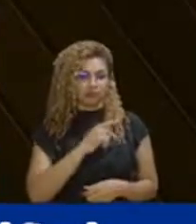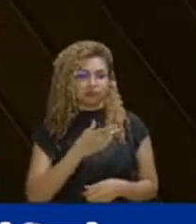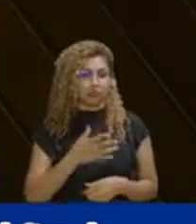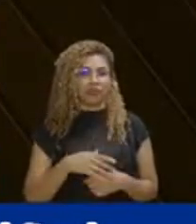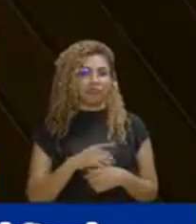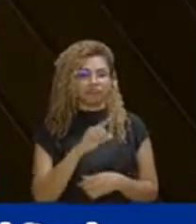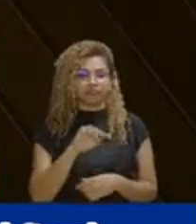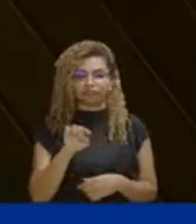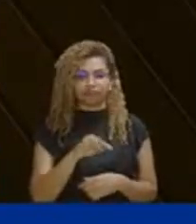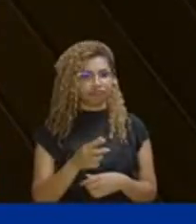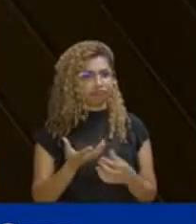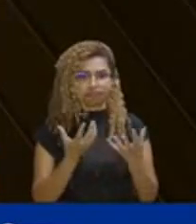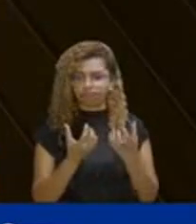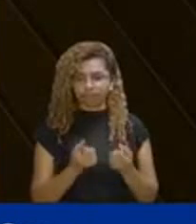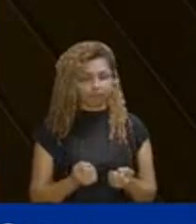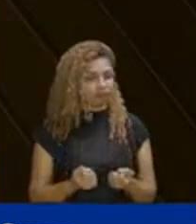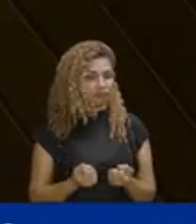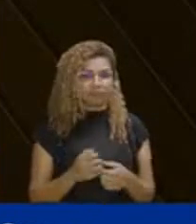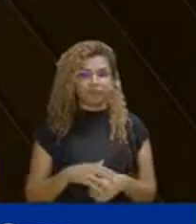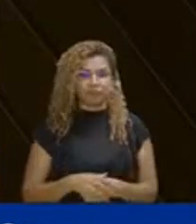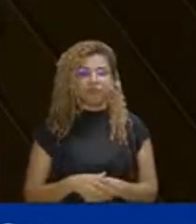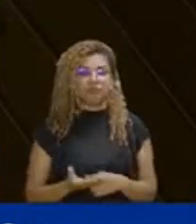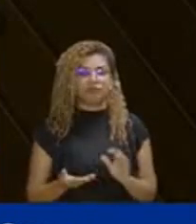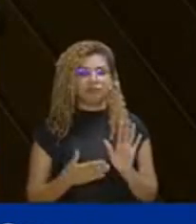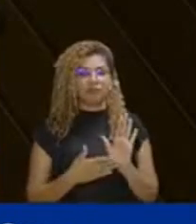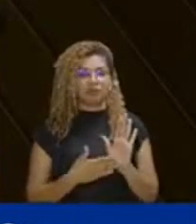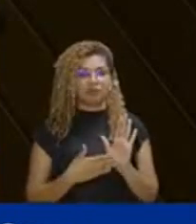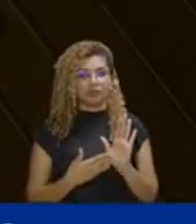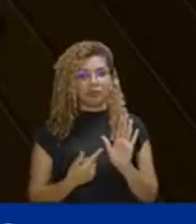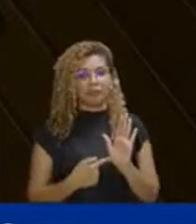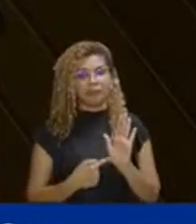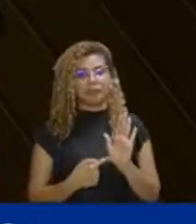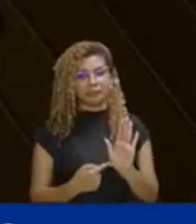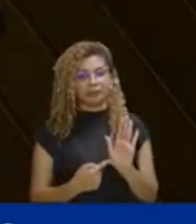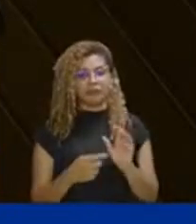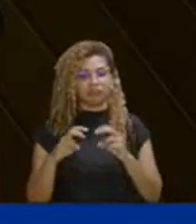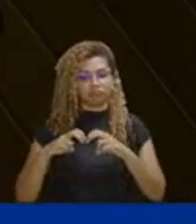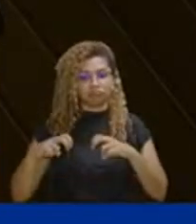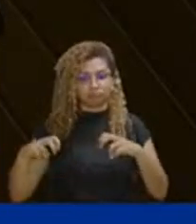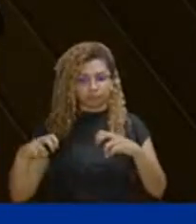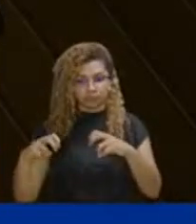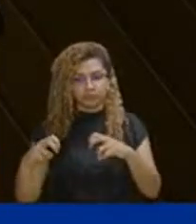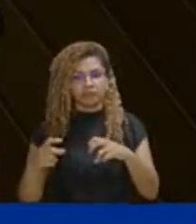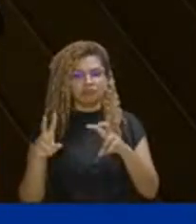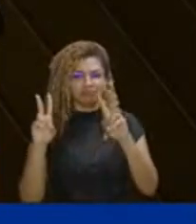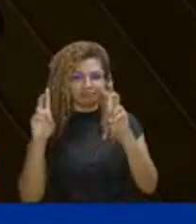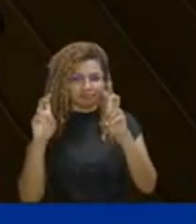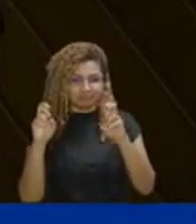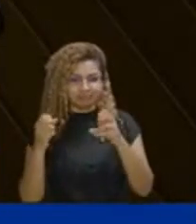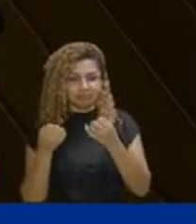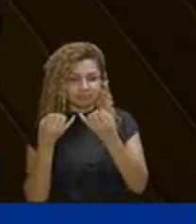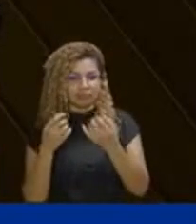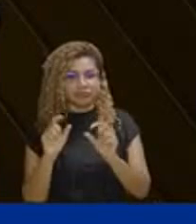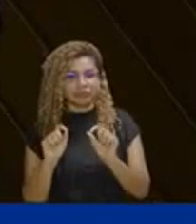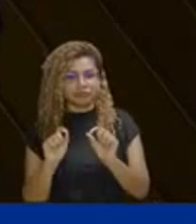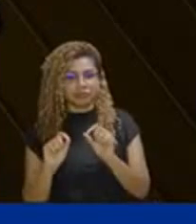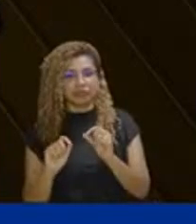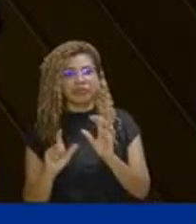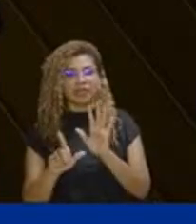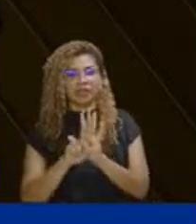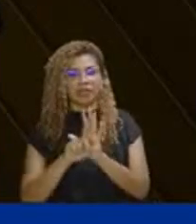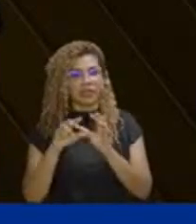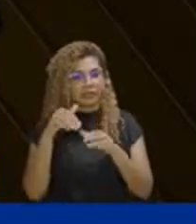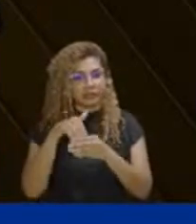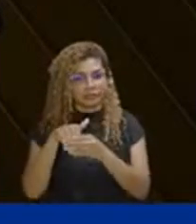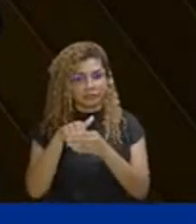no presente recurso eleitoral, foi apresentado perante essa Corte Eleitoral. Sobre o tema, diz a Lei das Eleições que, abro